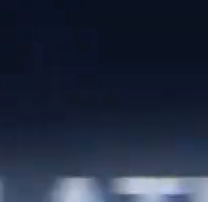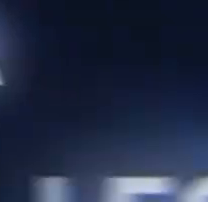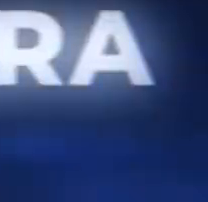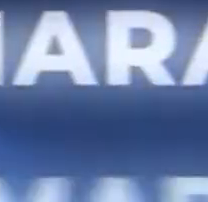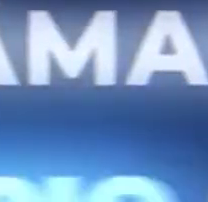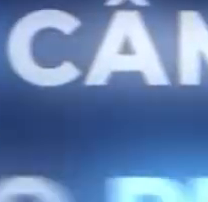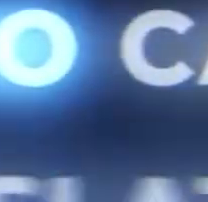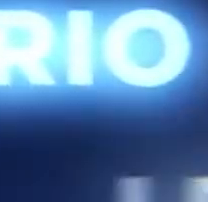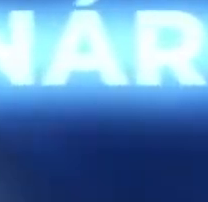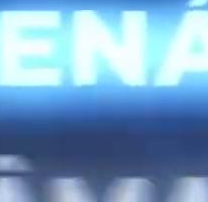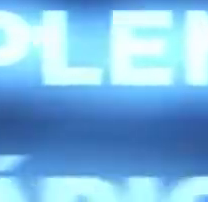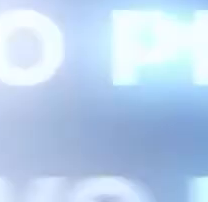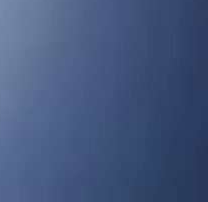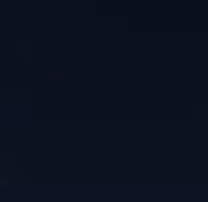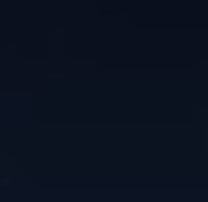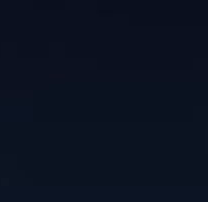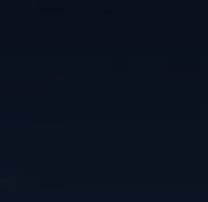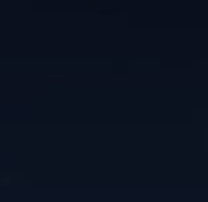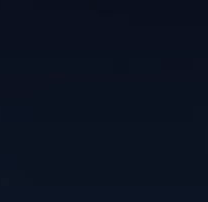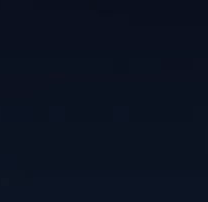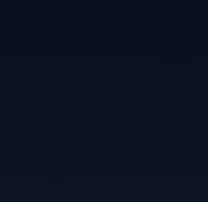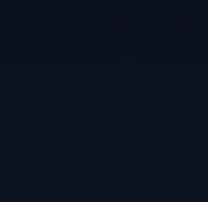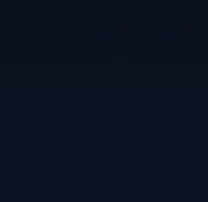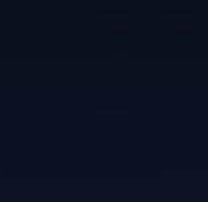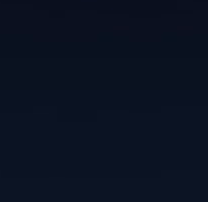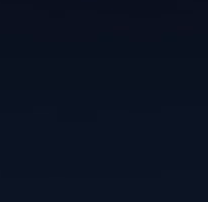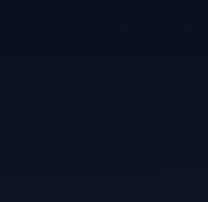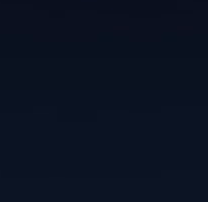a E aí